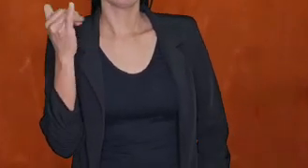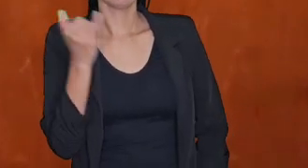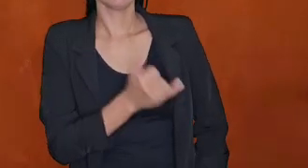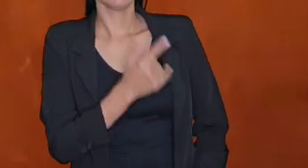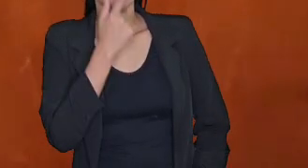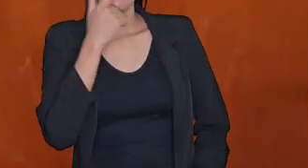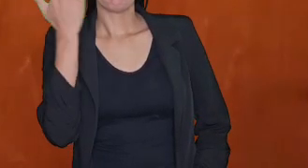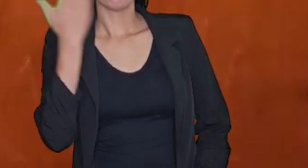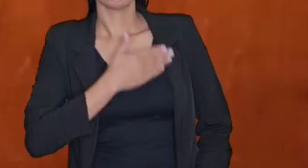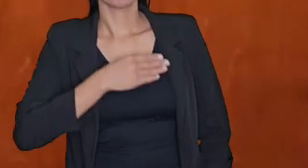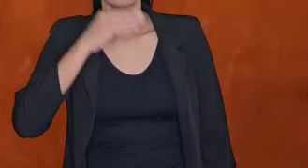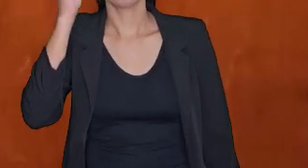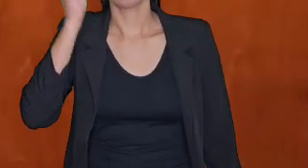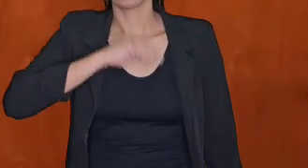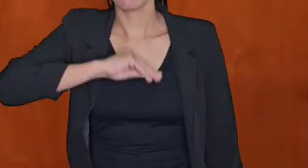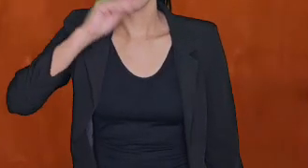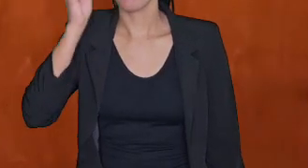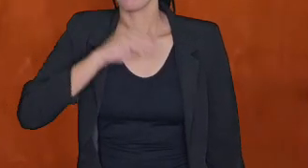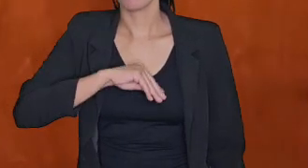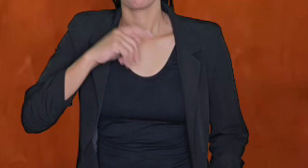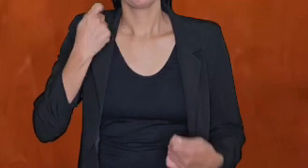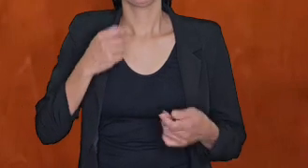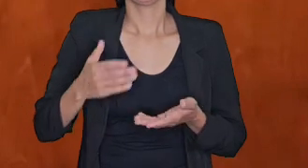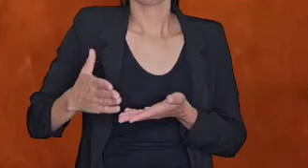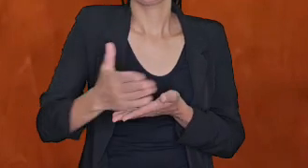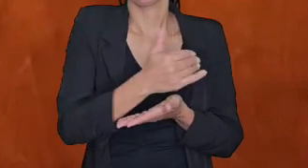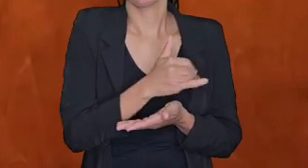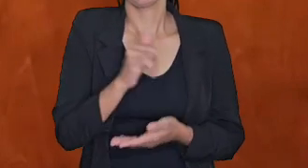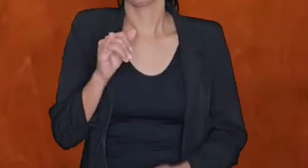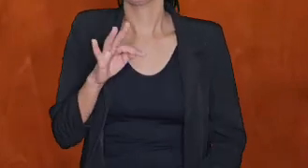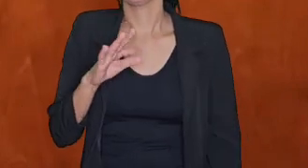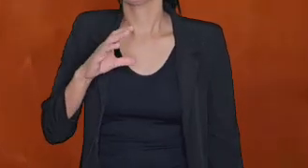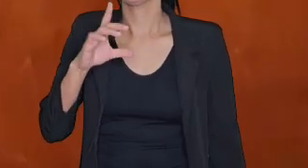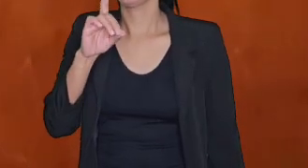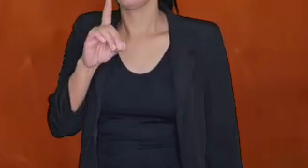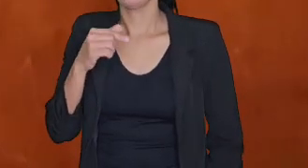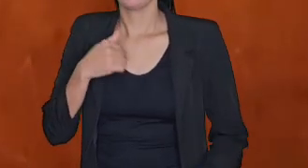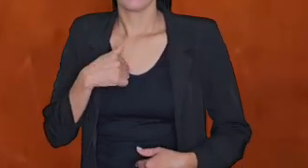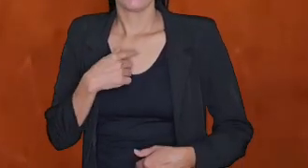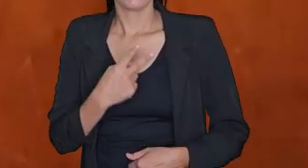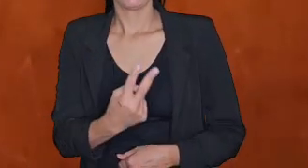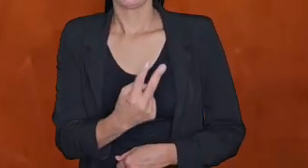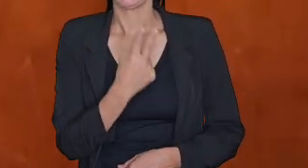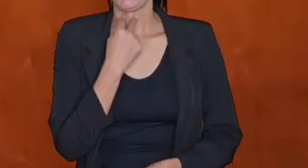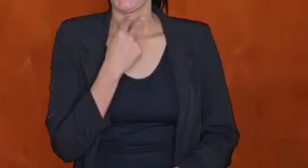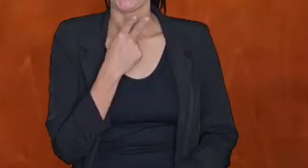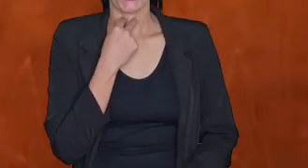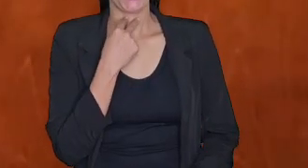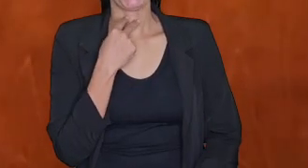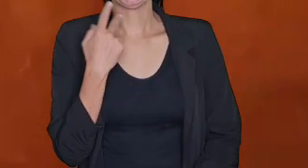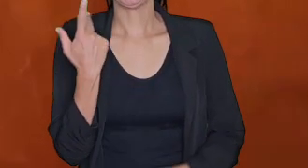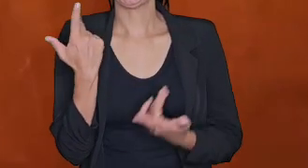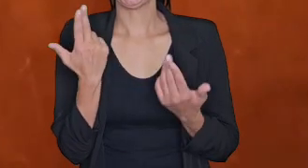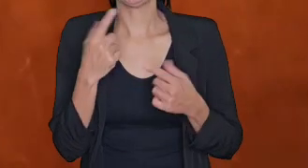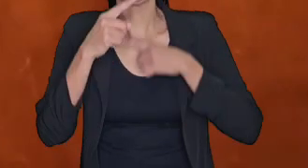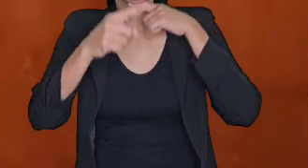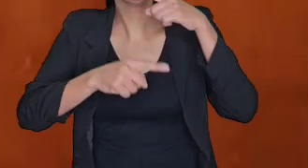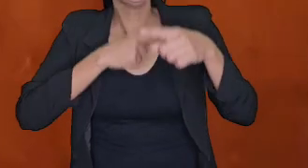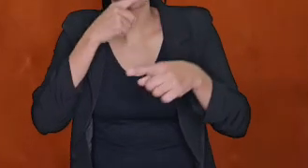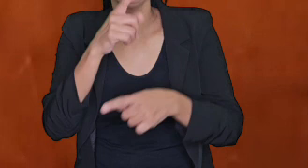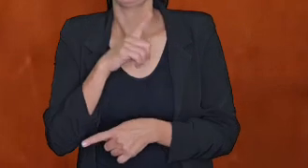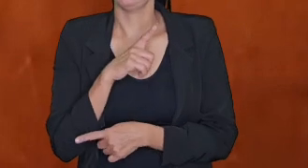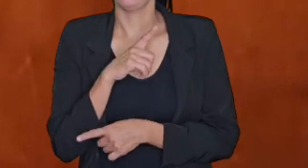o fisco, de repente o fisco vai falar, cara, isso aqui é prova fraca, tem que recolher ITCD. Então, eu não